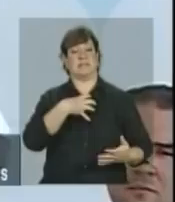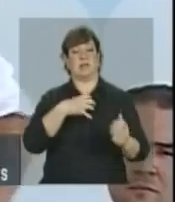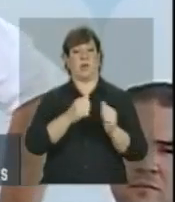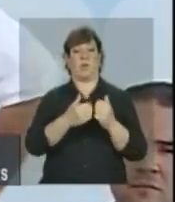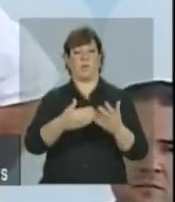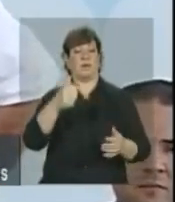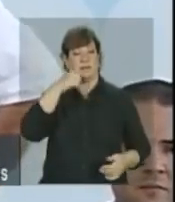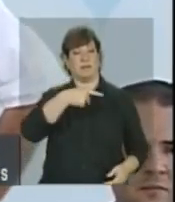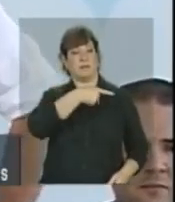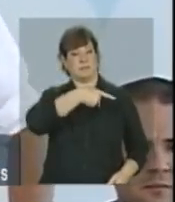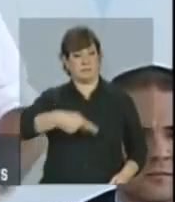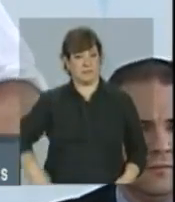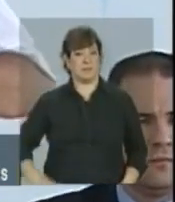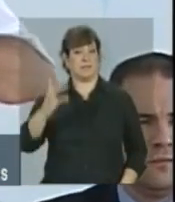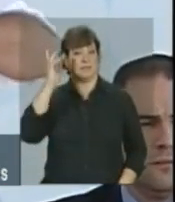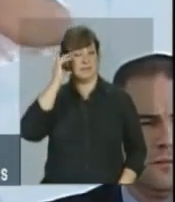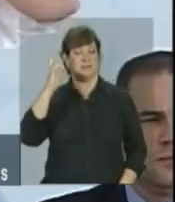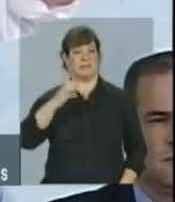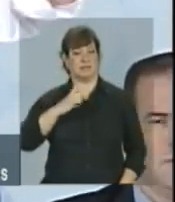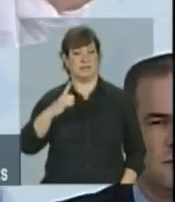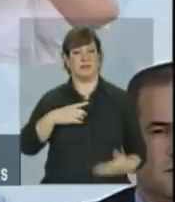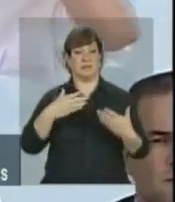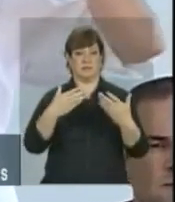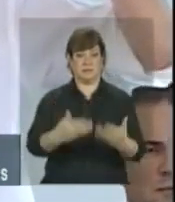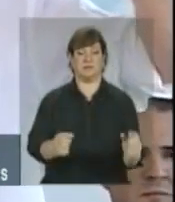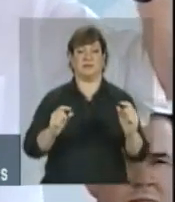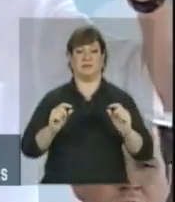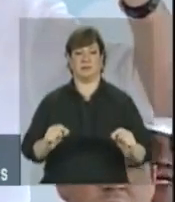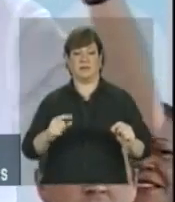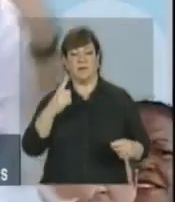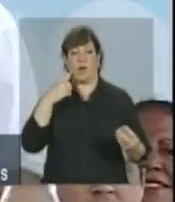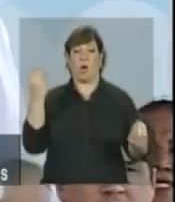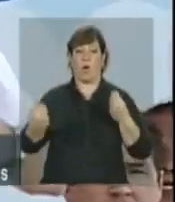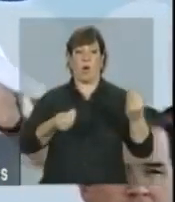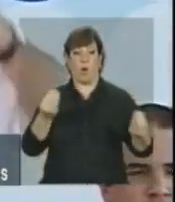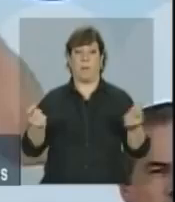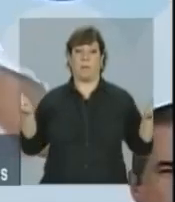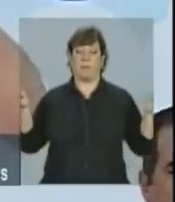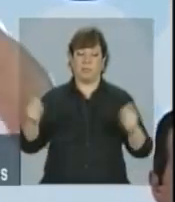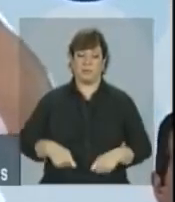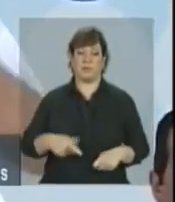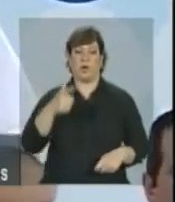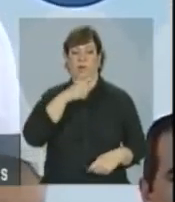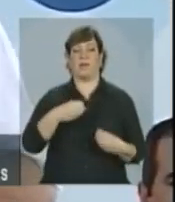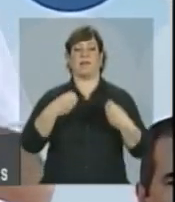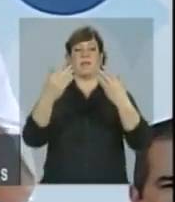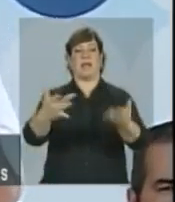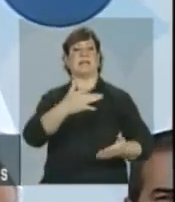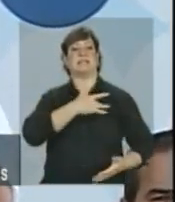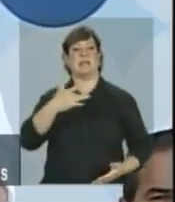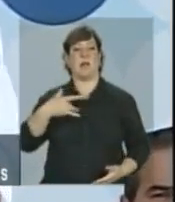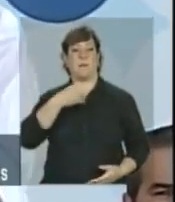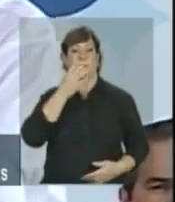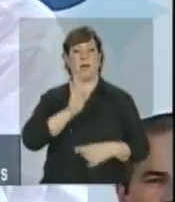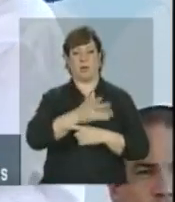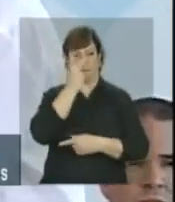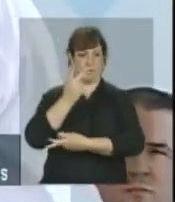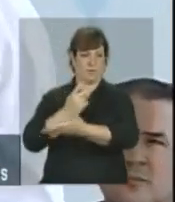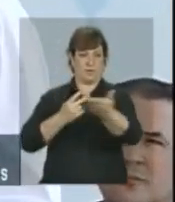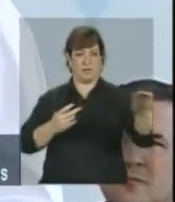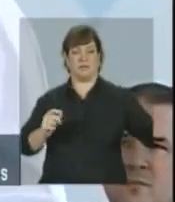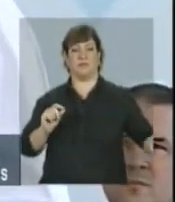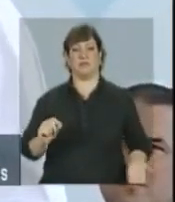a presidenta Dilma do que isso, da possibilidade da gente levar uma saúde digna para a nossa população. Eu tenho dois